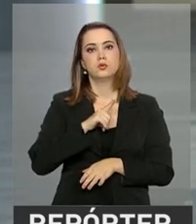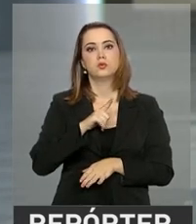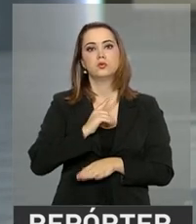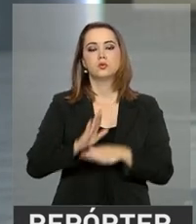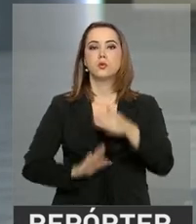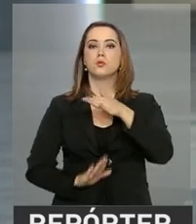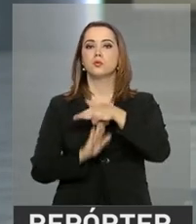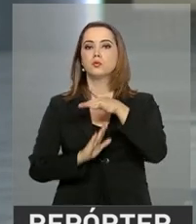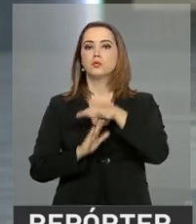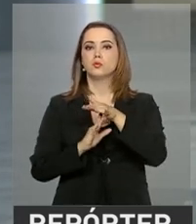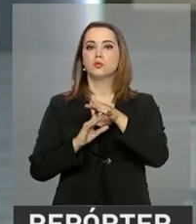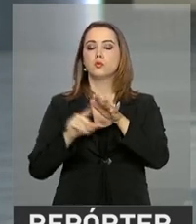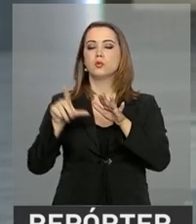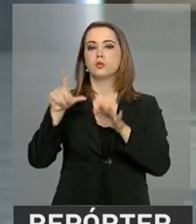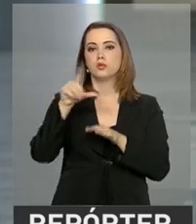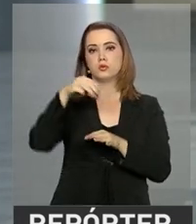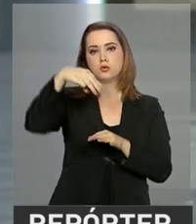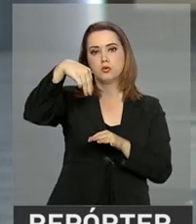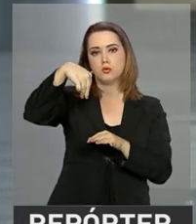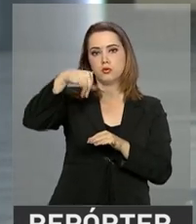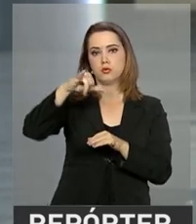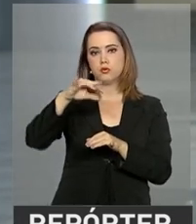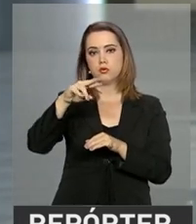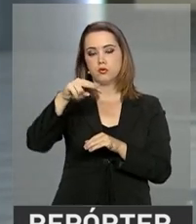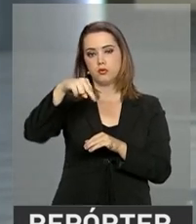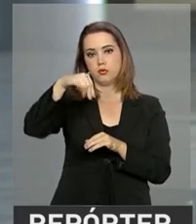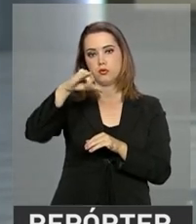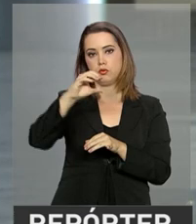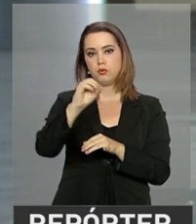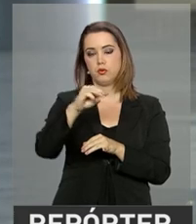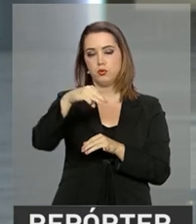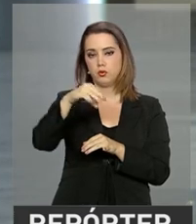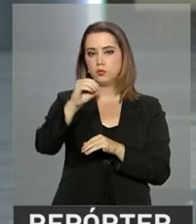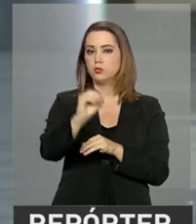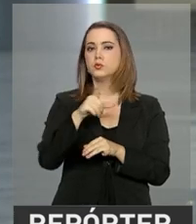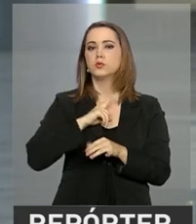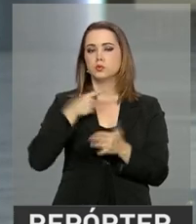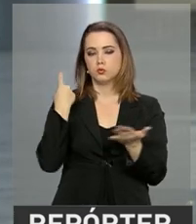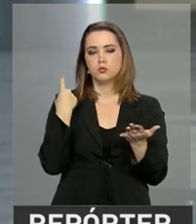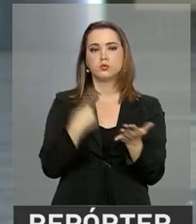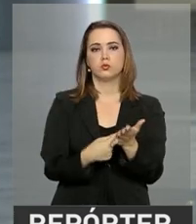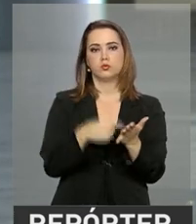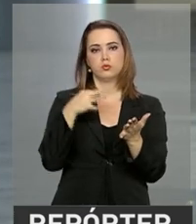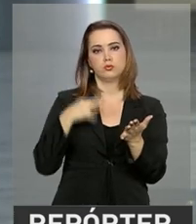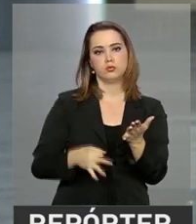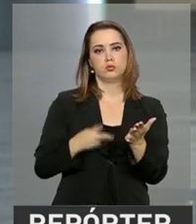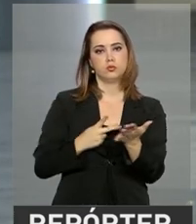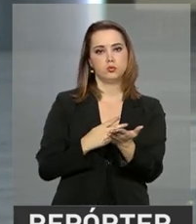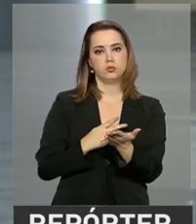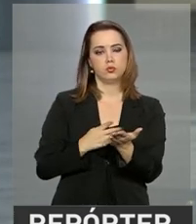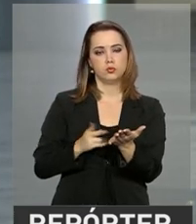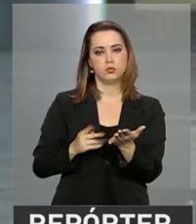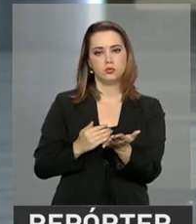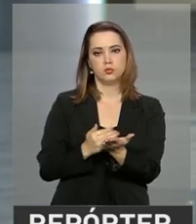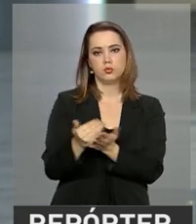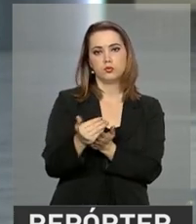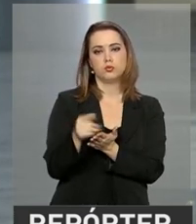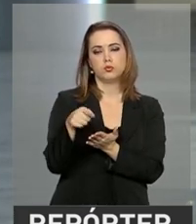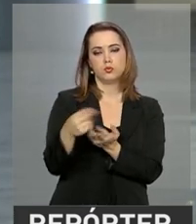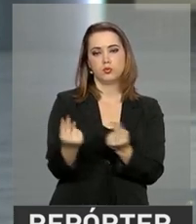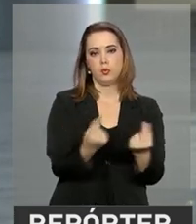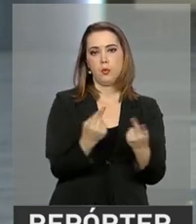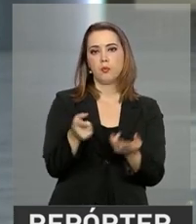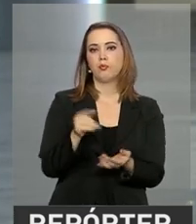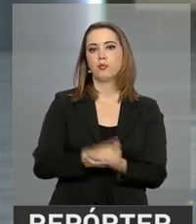mínimos estabelecidos pela Constituição em termos de investimentos confirmados nessa proposta de orçamento para o ano que